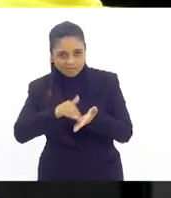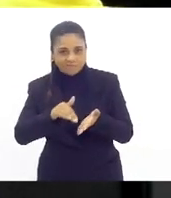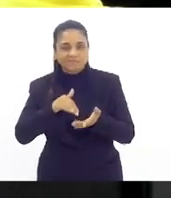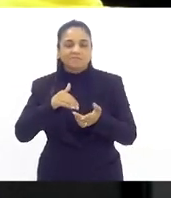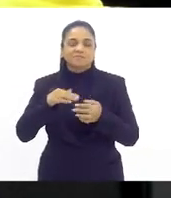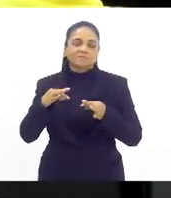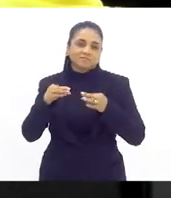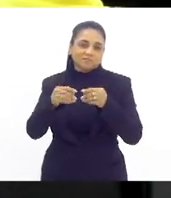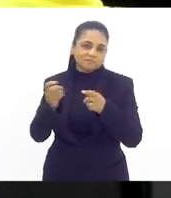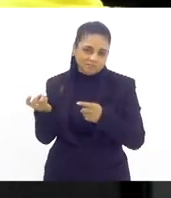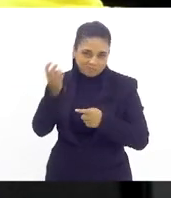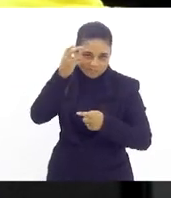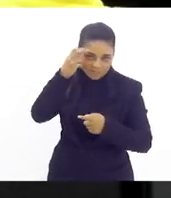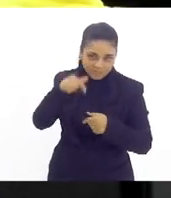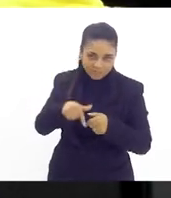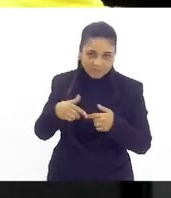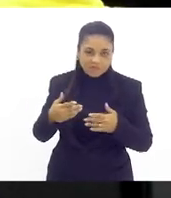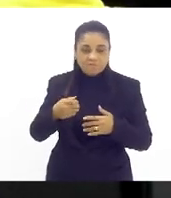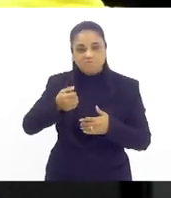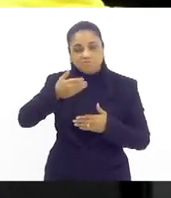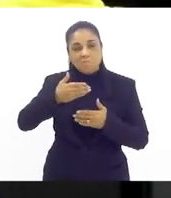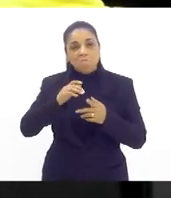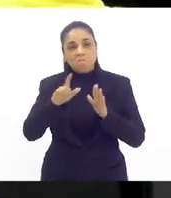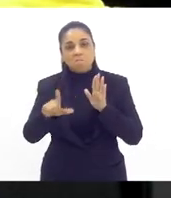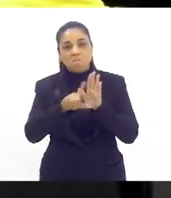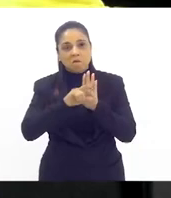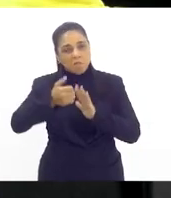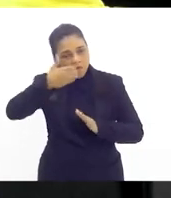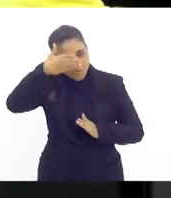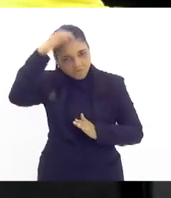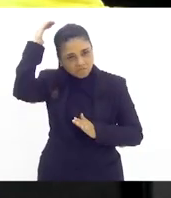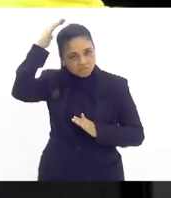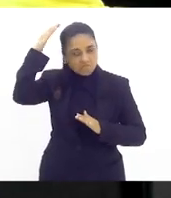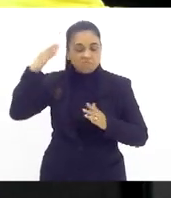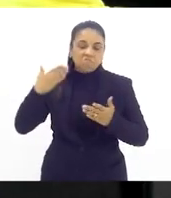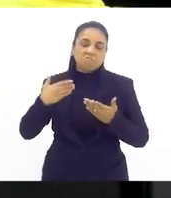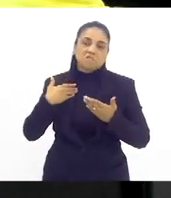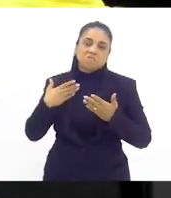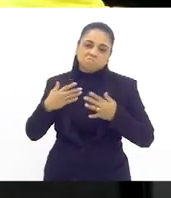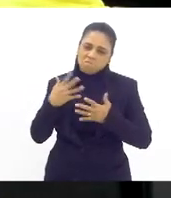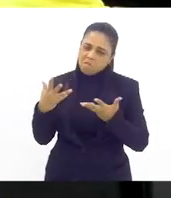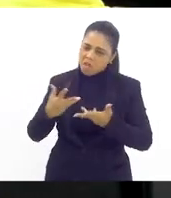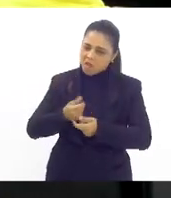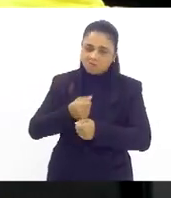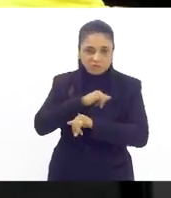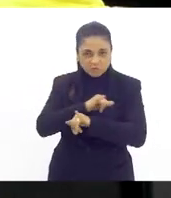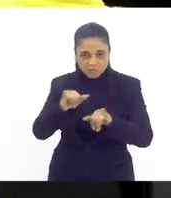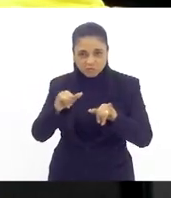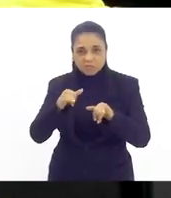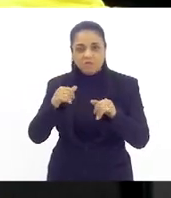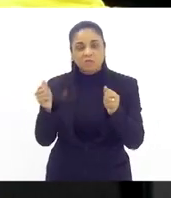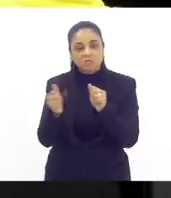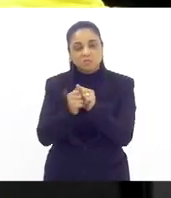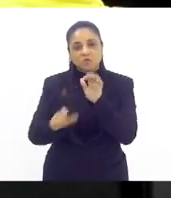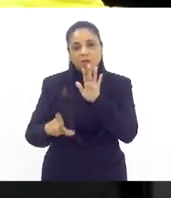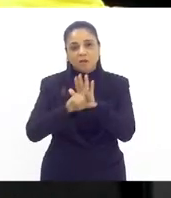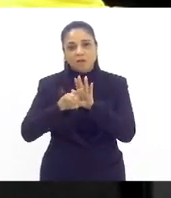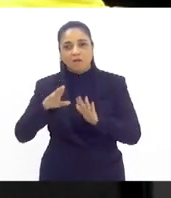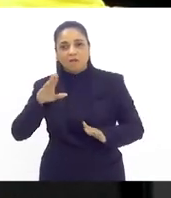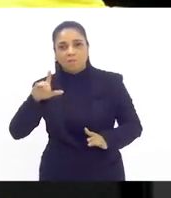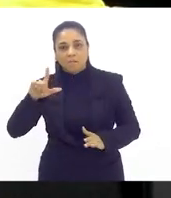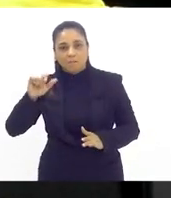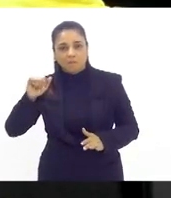presentes a Paulo Gustavo uma notícia maravilhosa para todos nós né junto com Aldir Blanc a gente tem uma nova